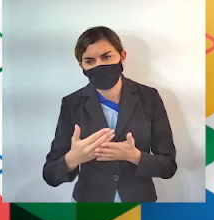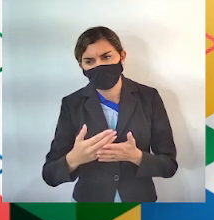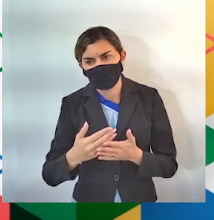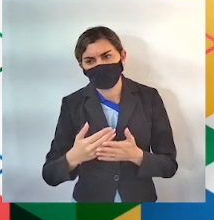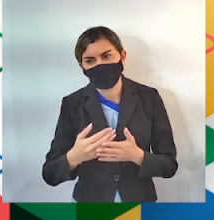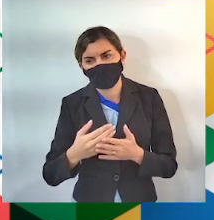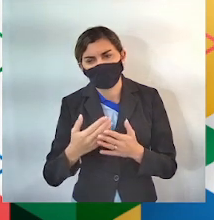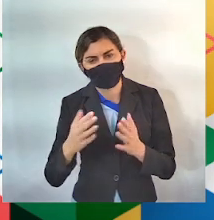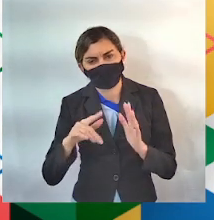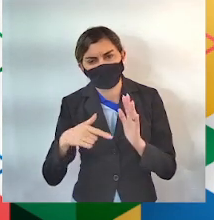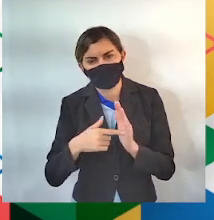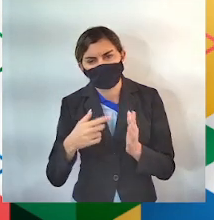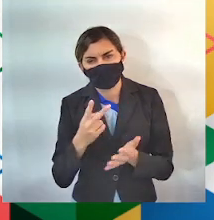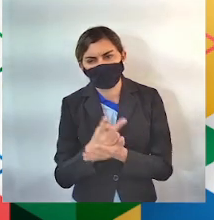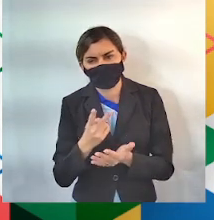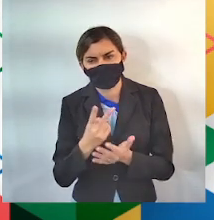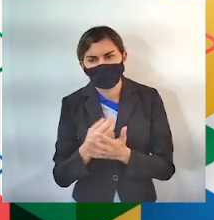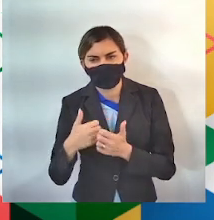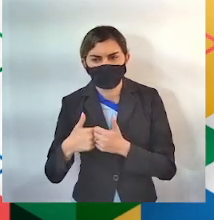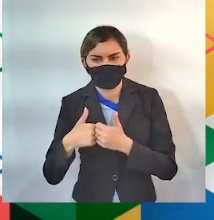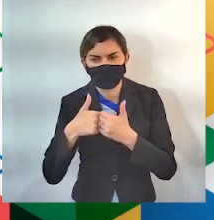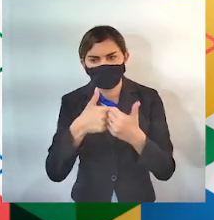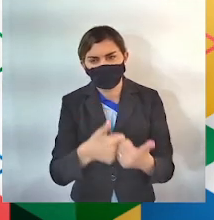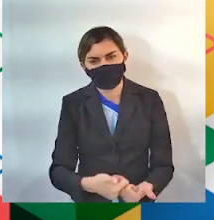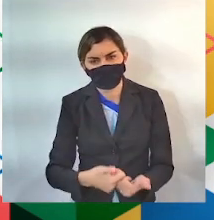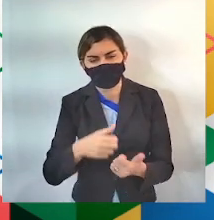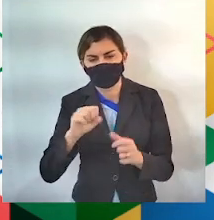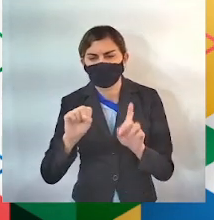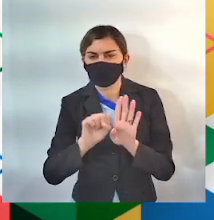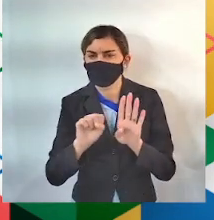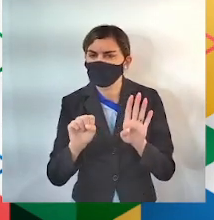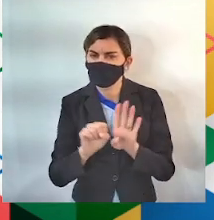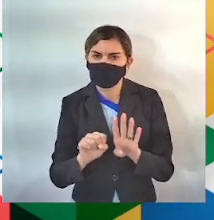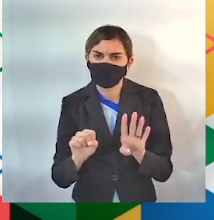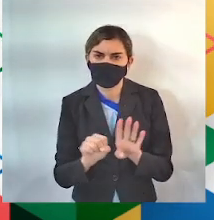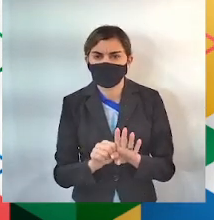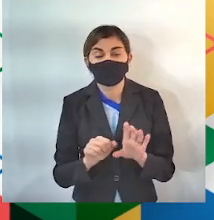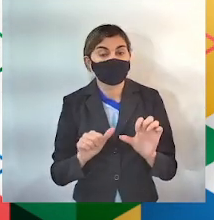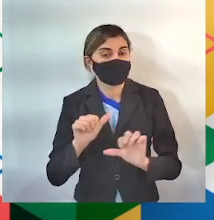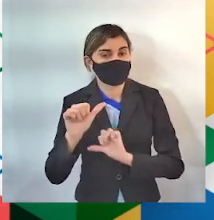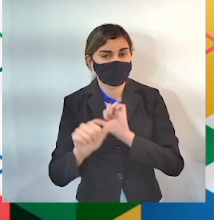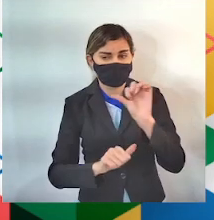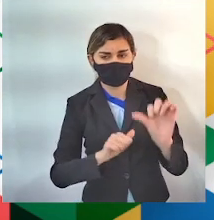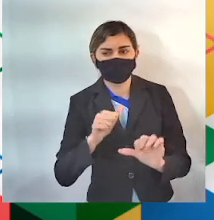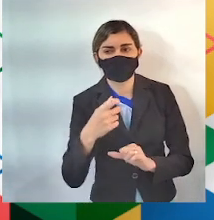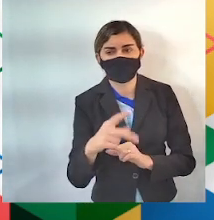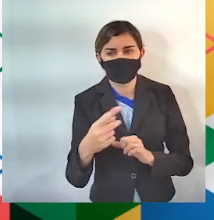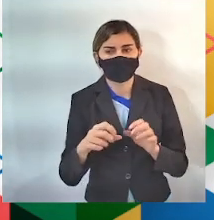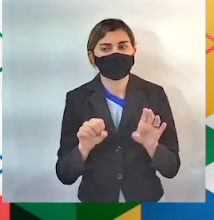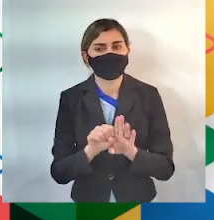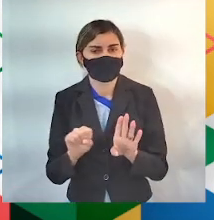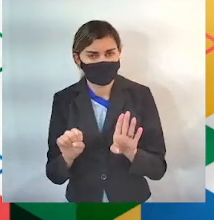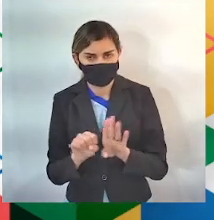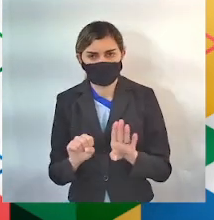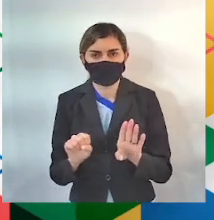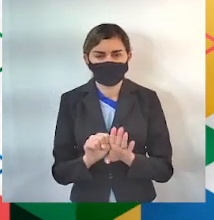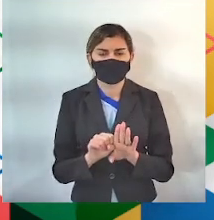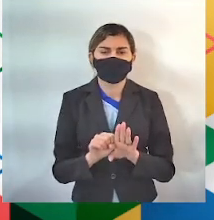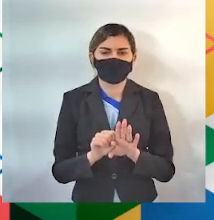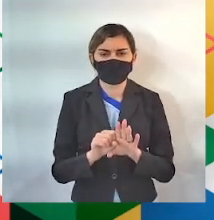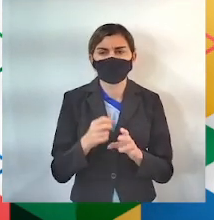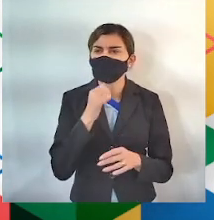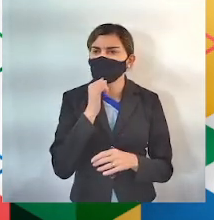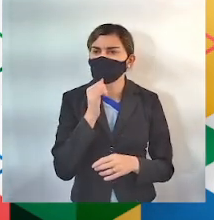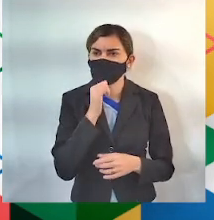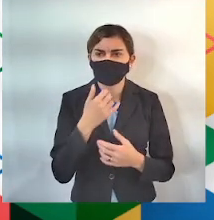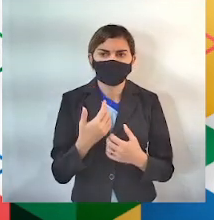aquela função de sempre estar acompanhados por substantivos, modificando esses substantivos.